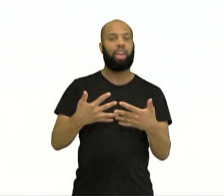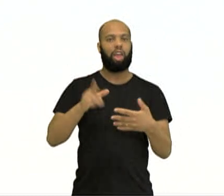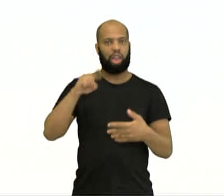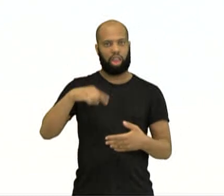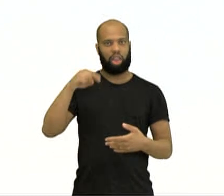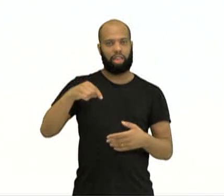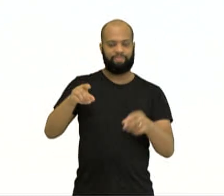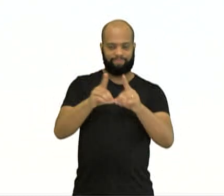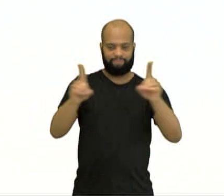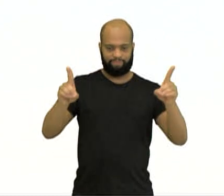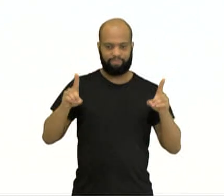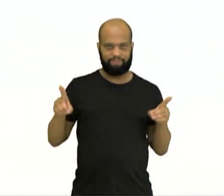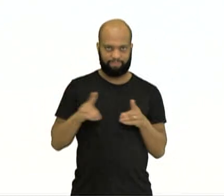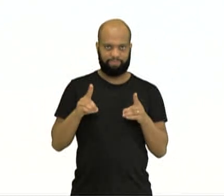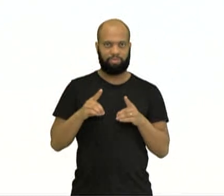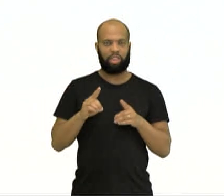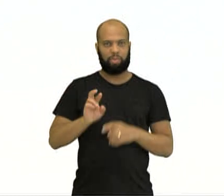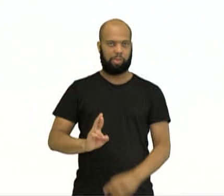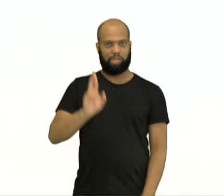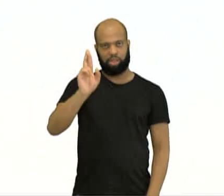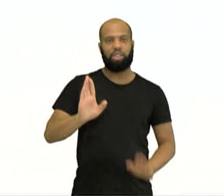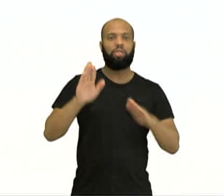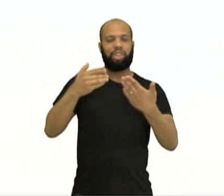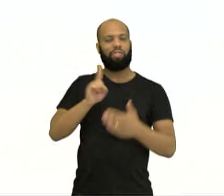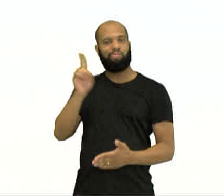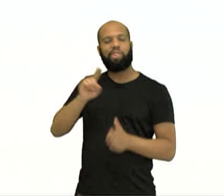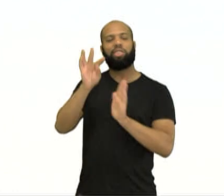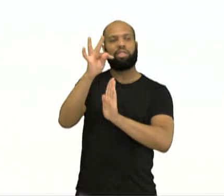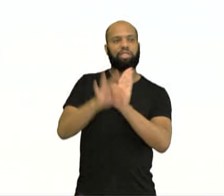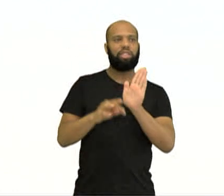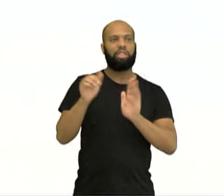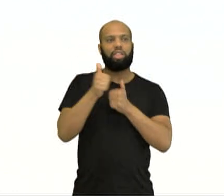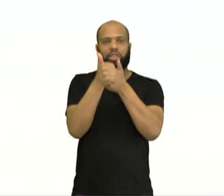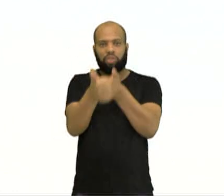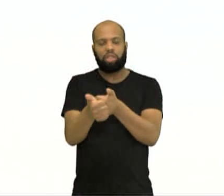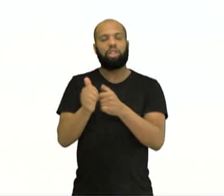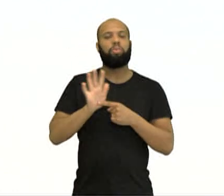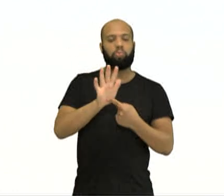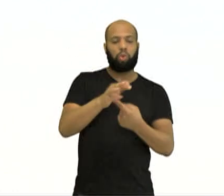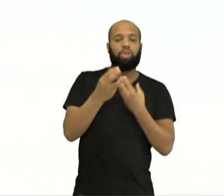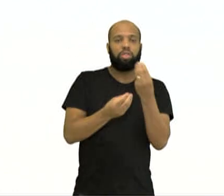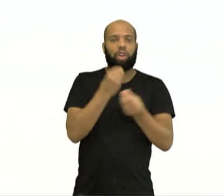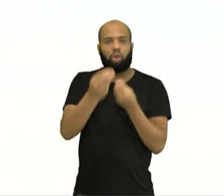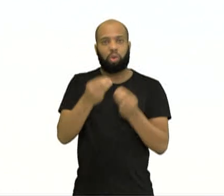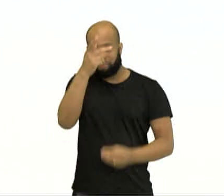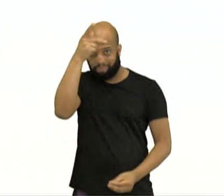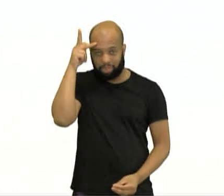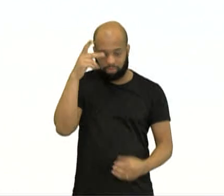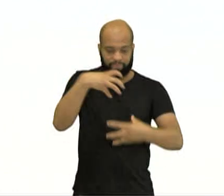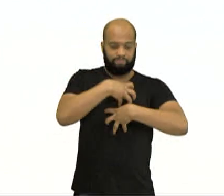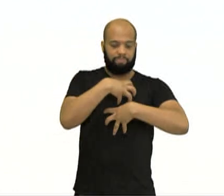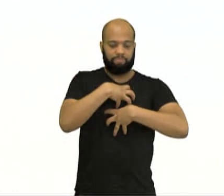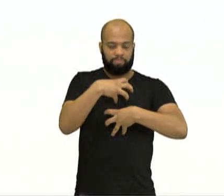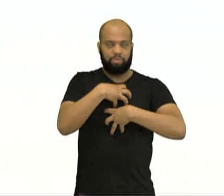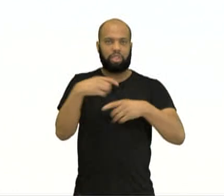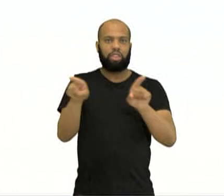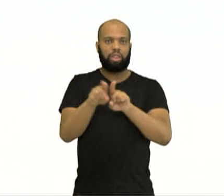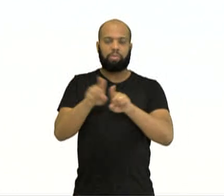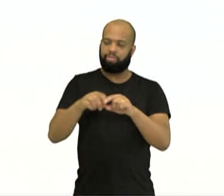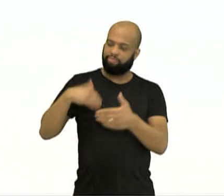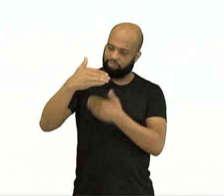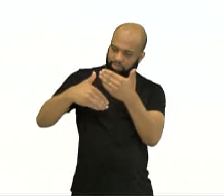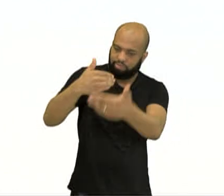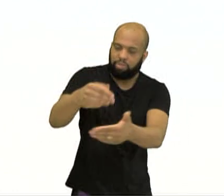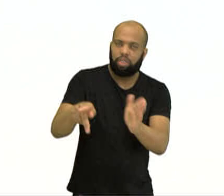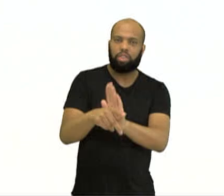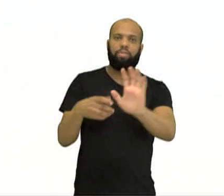doloroso, repentino. A matéria, ela segue demonstrando como as pessoas acabam